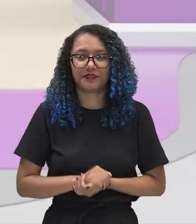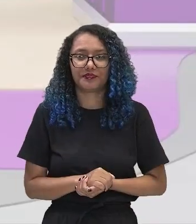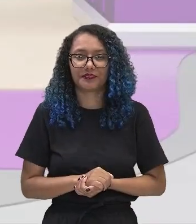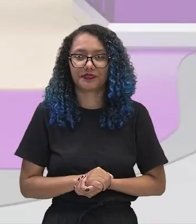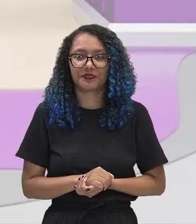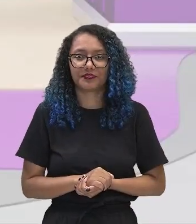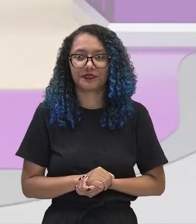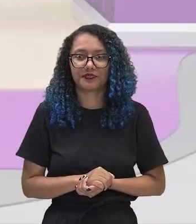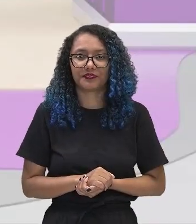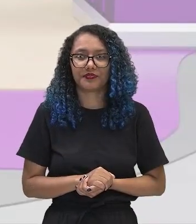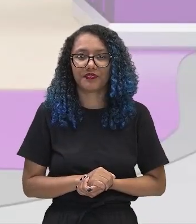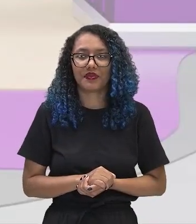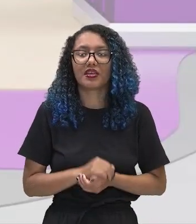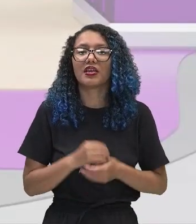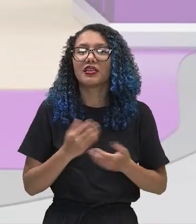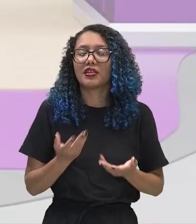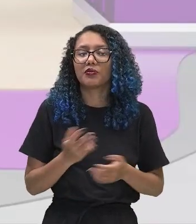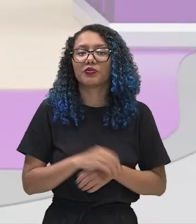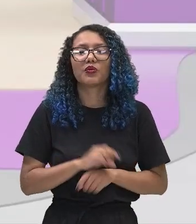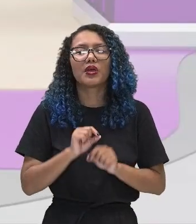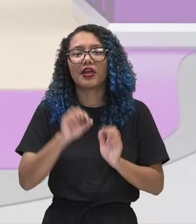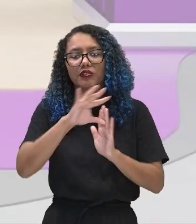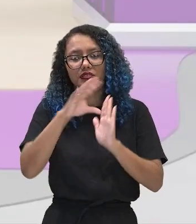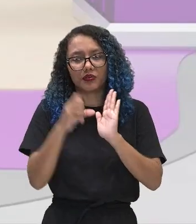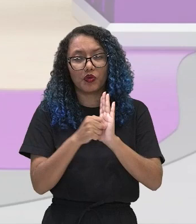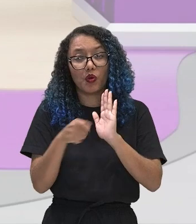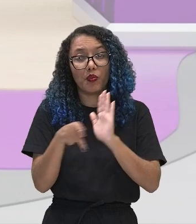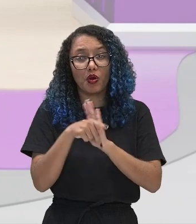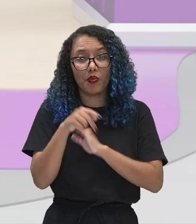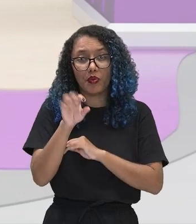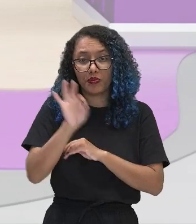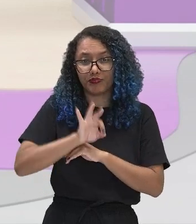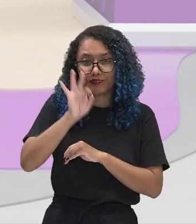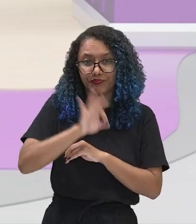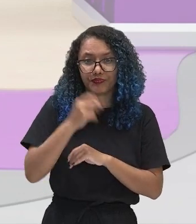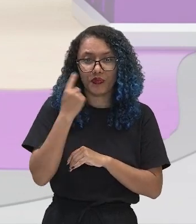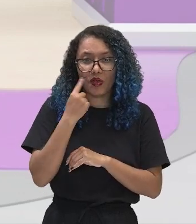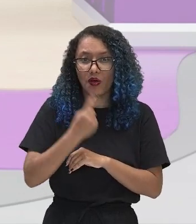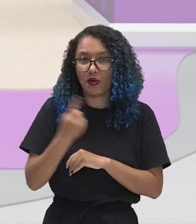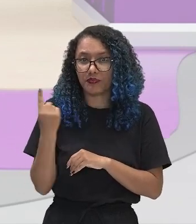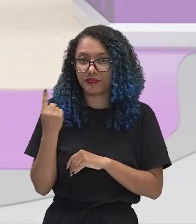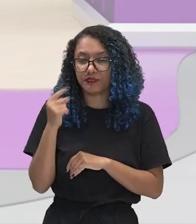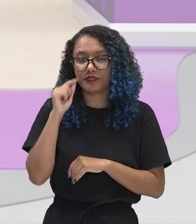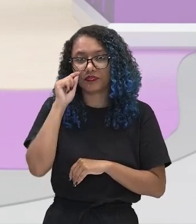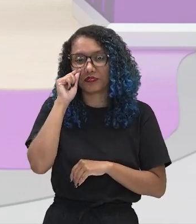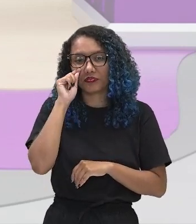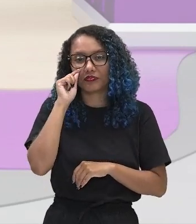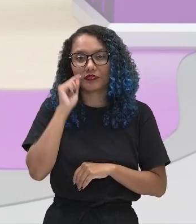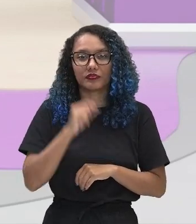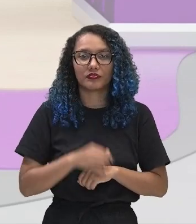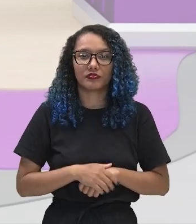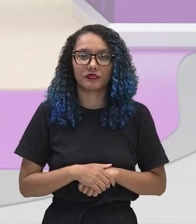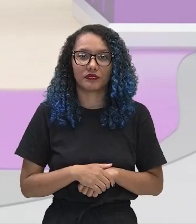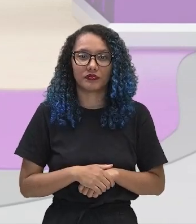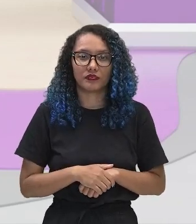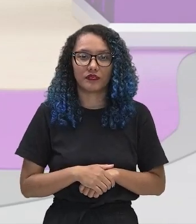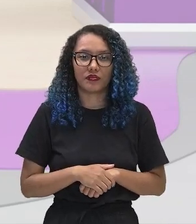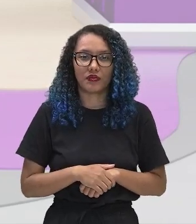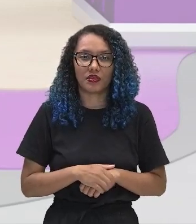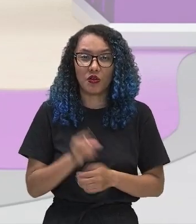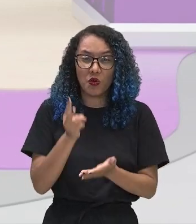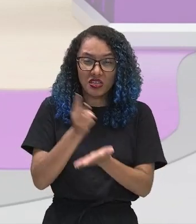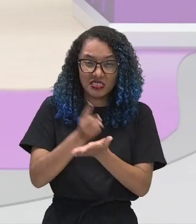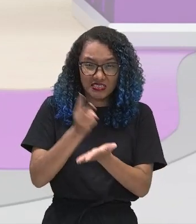Muito bem, estamos falando do símbolo da porcentagem. Vamos apresentá-lo. Muito bem. Nem sempre ele